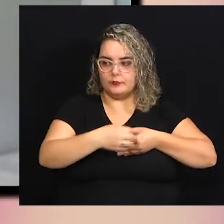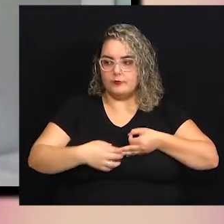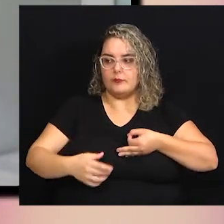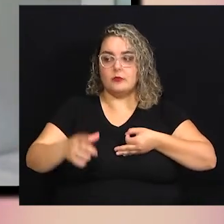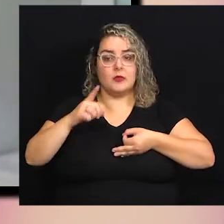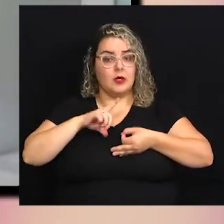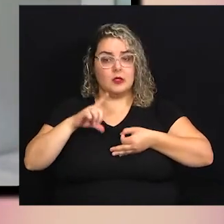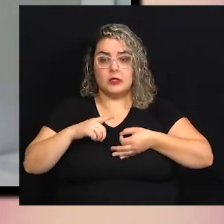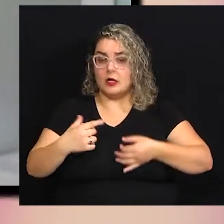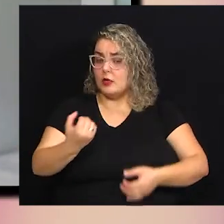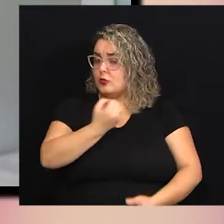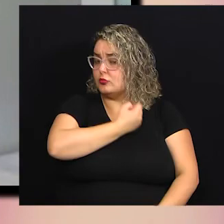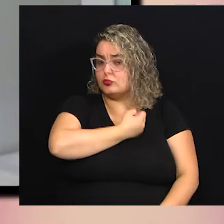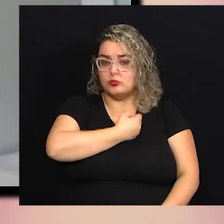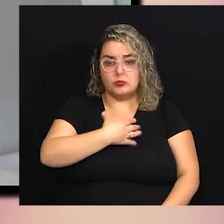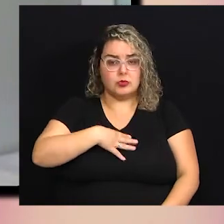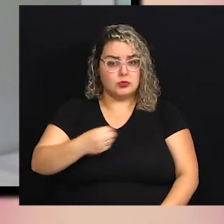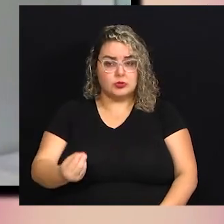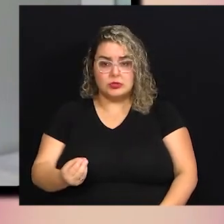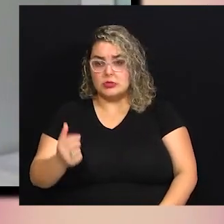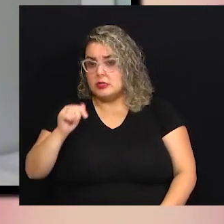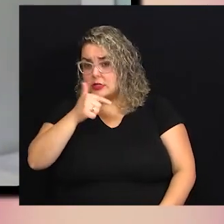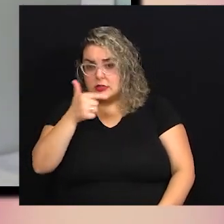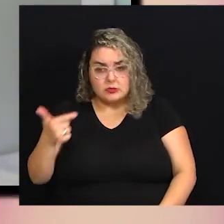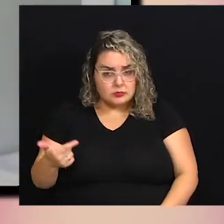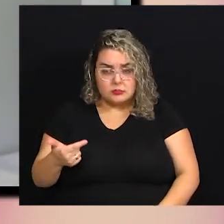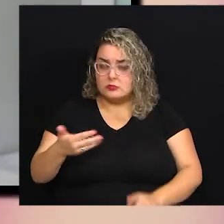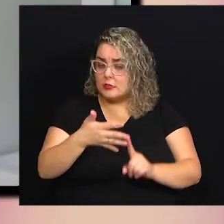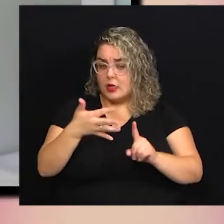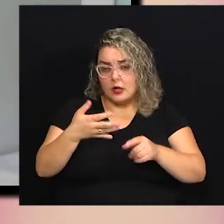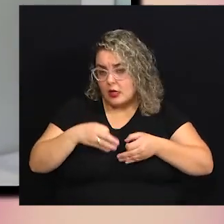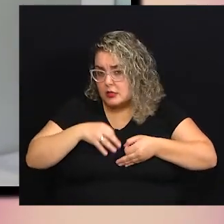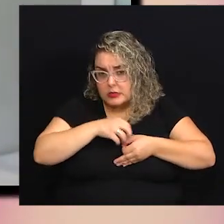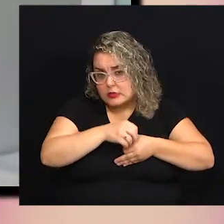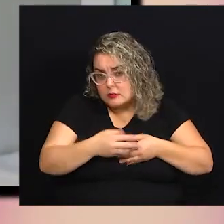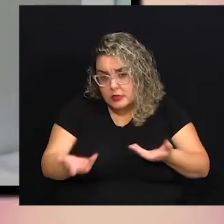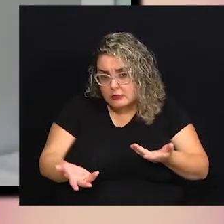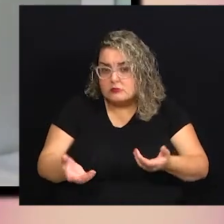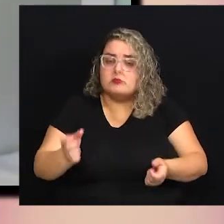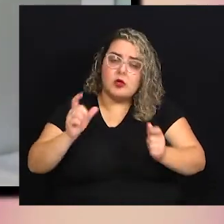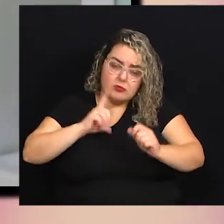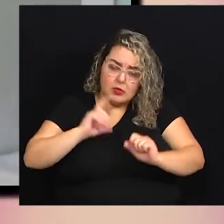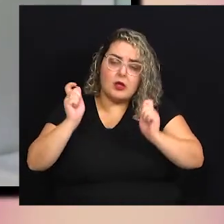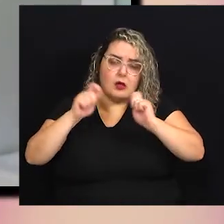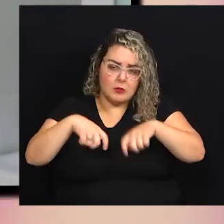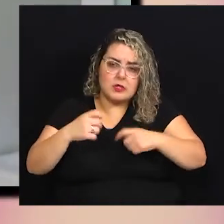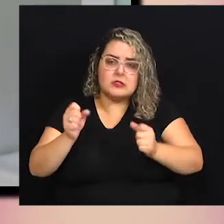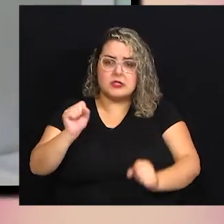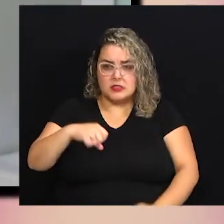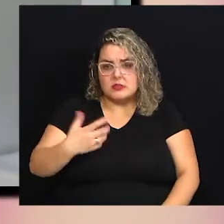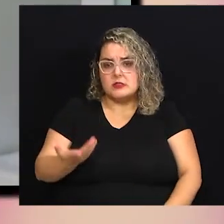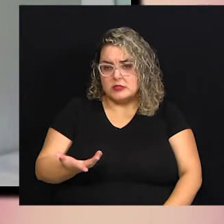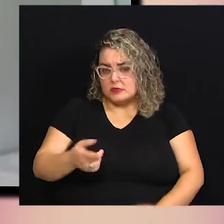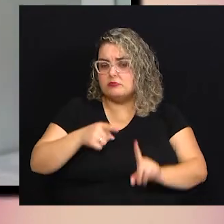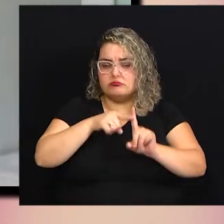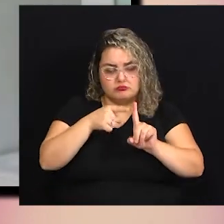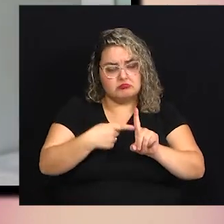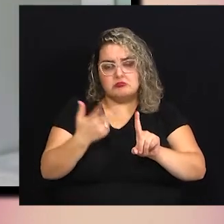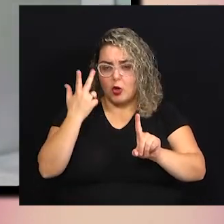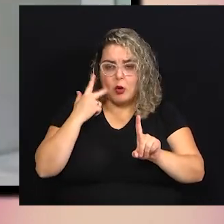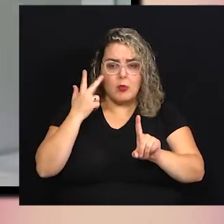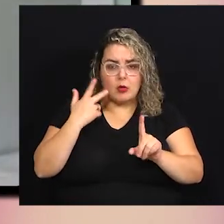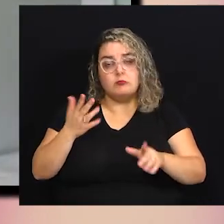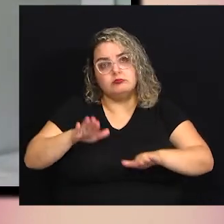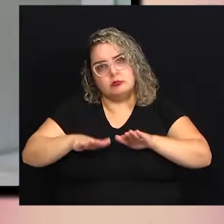têm o mesmo número de filhos que mulheres sem síndrome de ovário policístico. Então, sim, tem uma capacidade